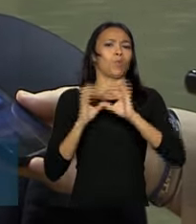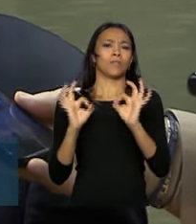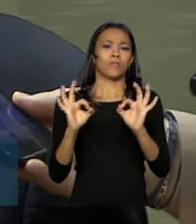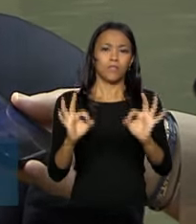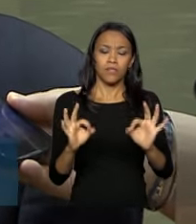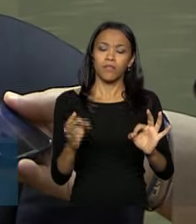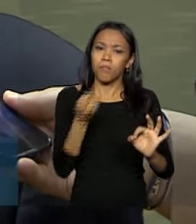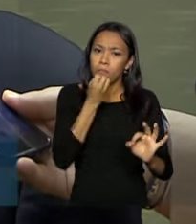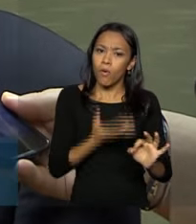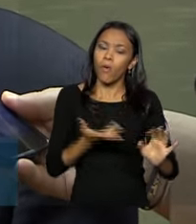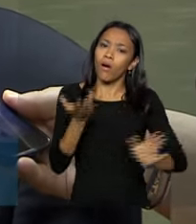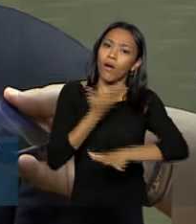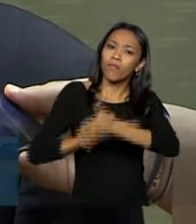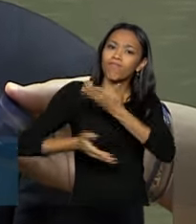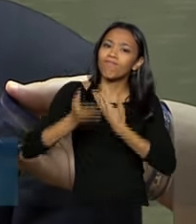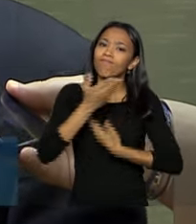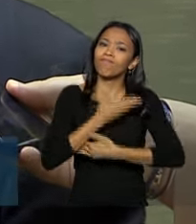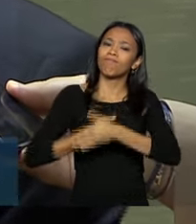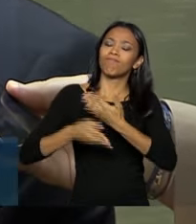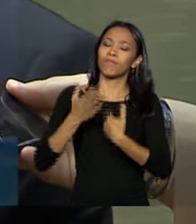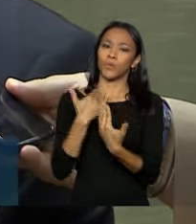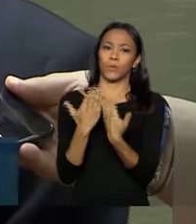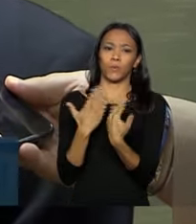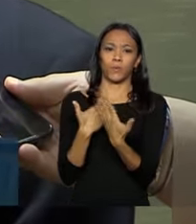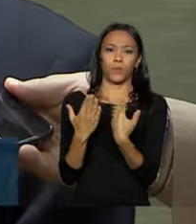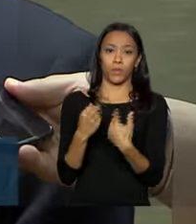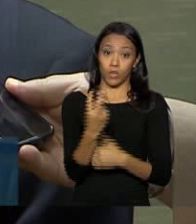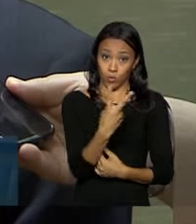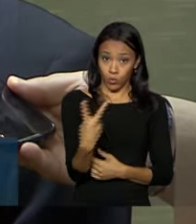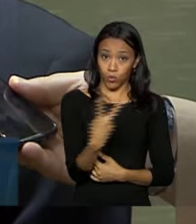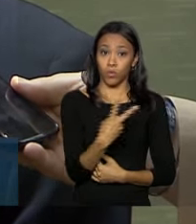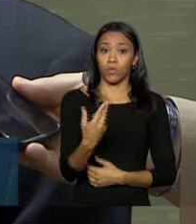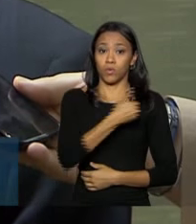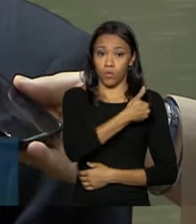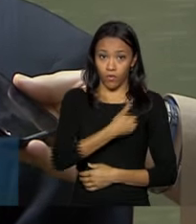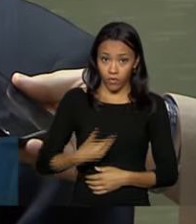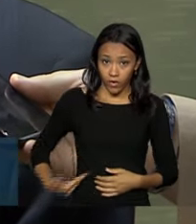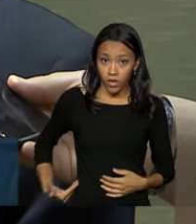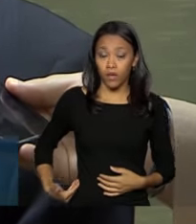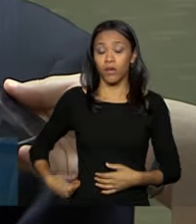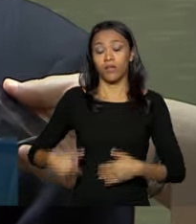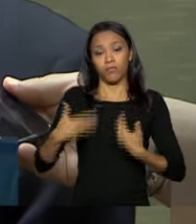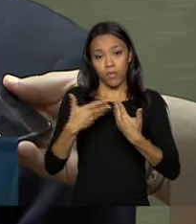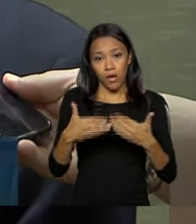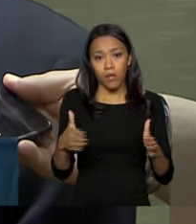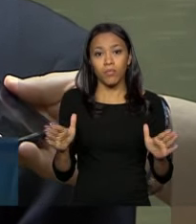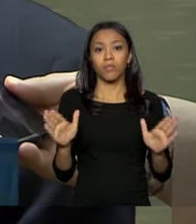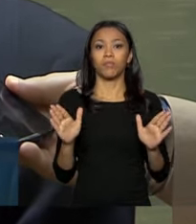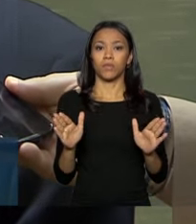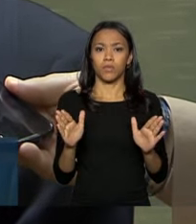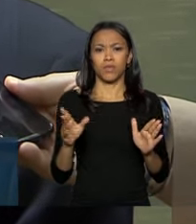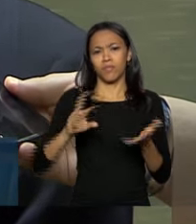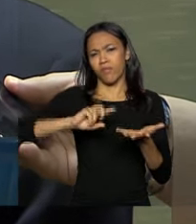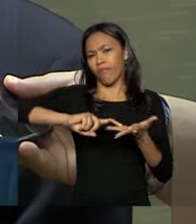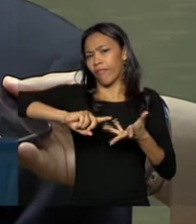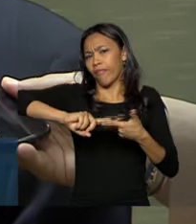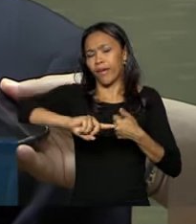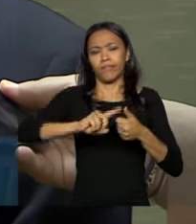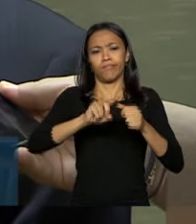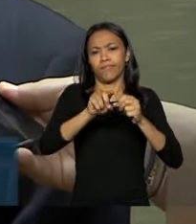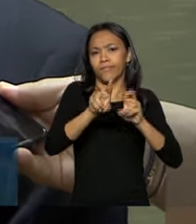criarmos um diálogo muito mais intenso entre os dois governos, muito mais amplo, sobre uma série de temas